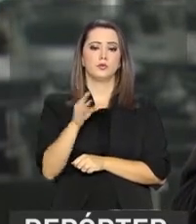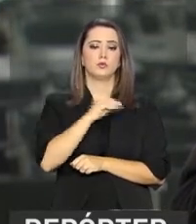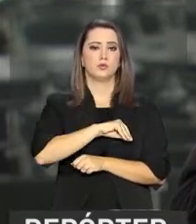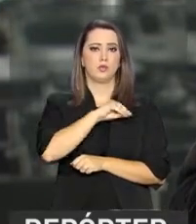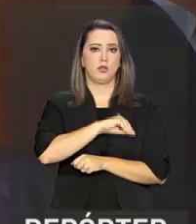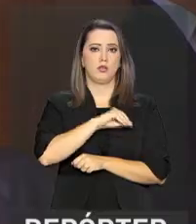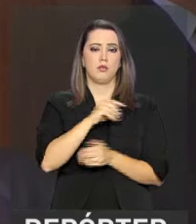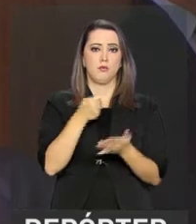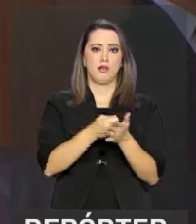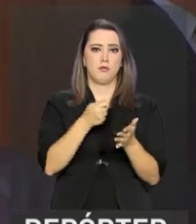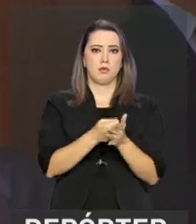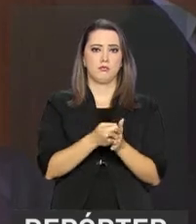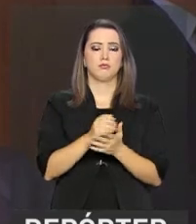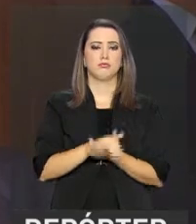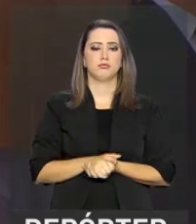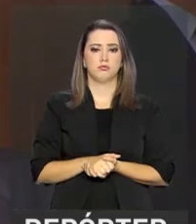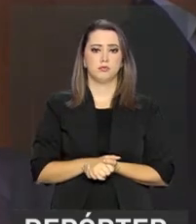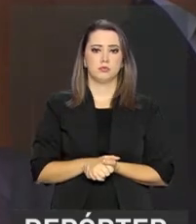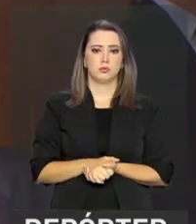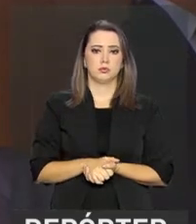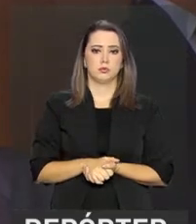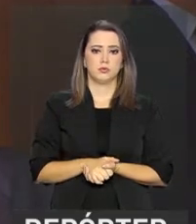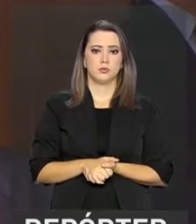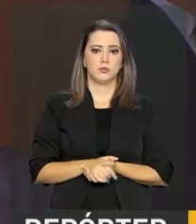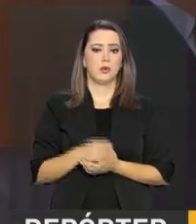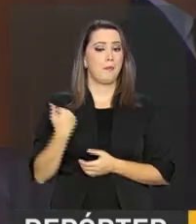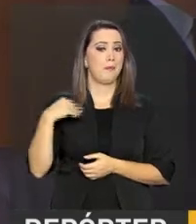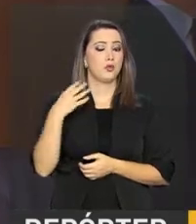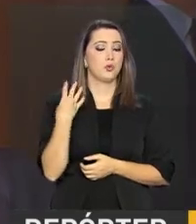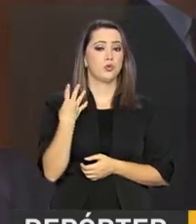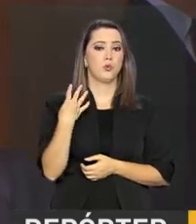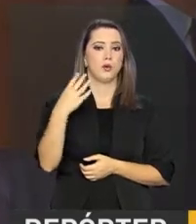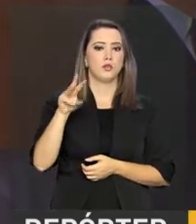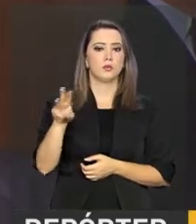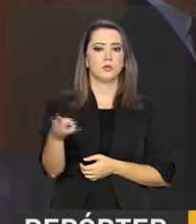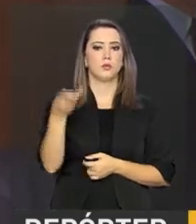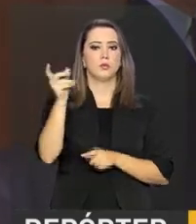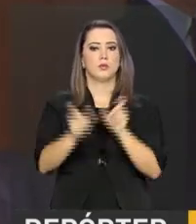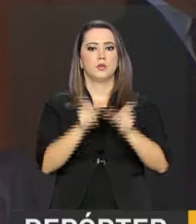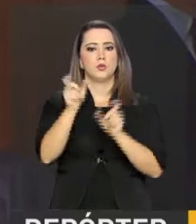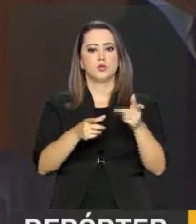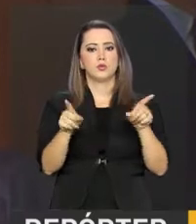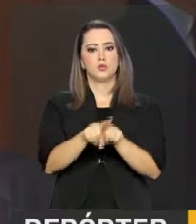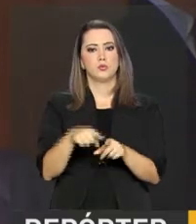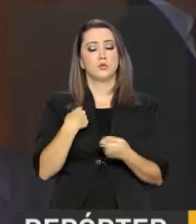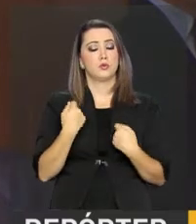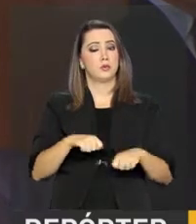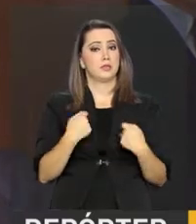pagamentos para quem tem o fundo quer mais quatro novos servidores a prefeitura faz uma economia brutal não se fala em gestão